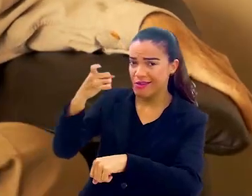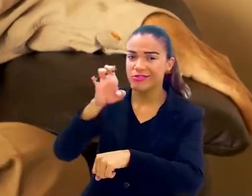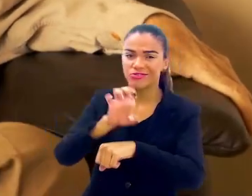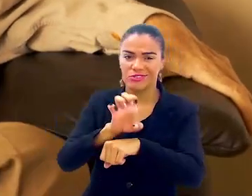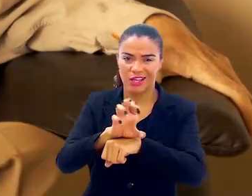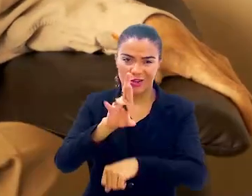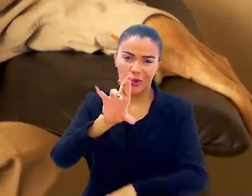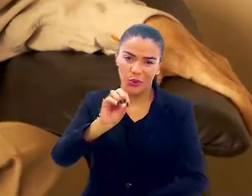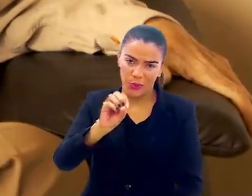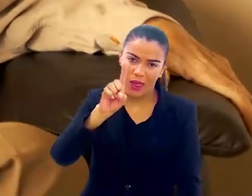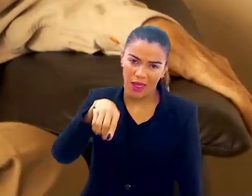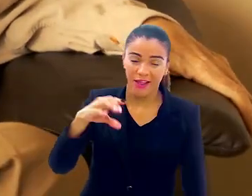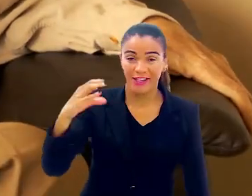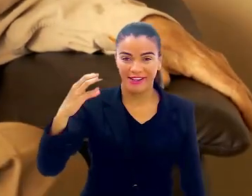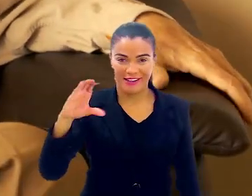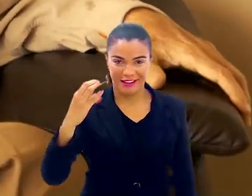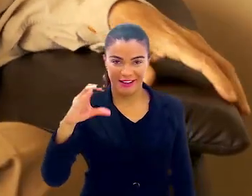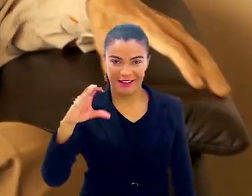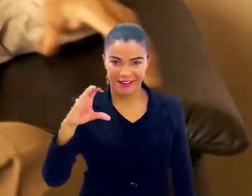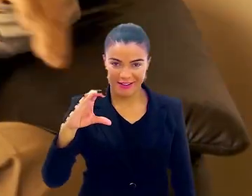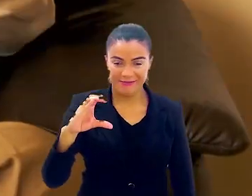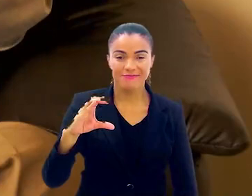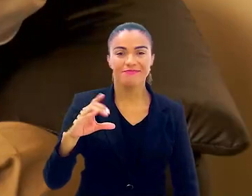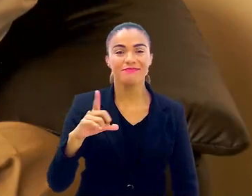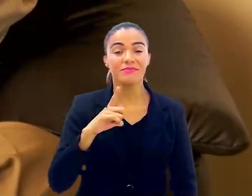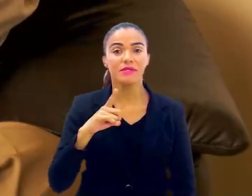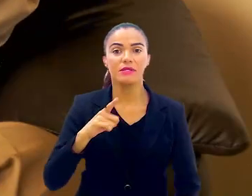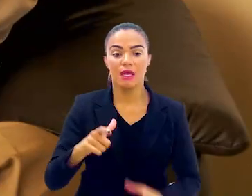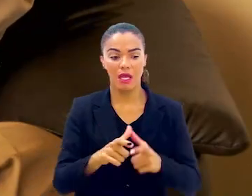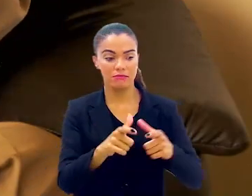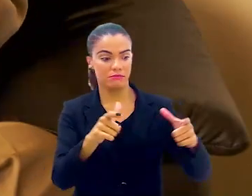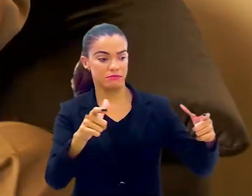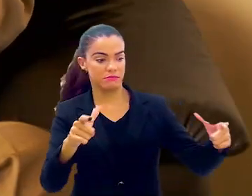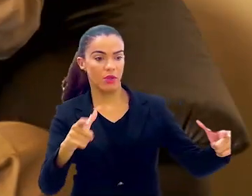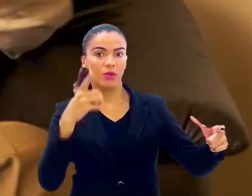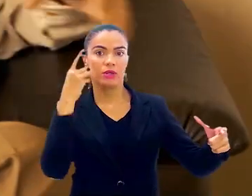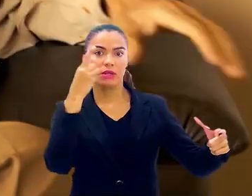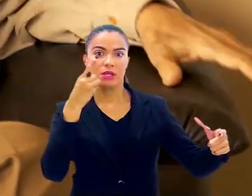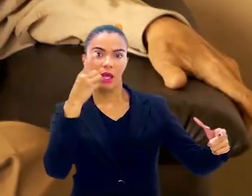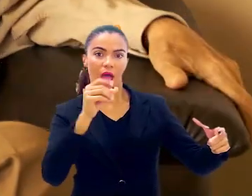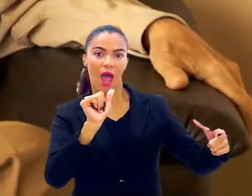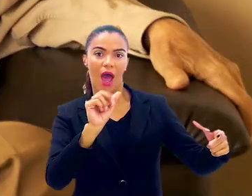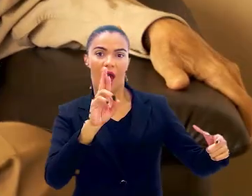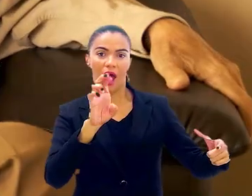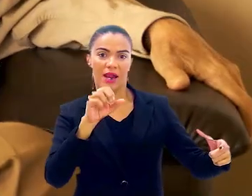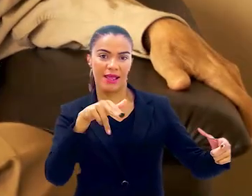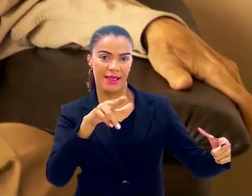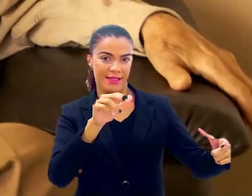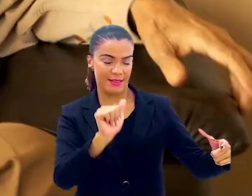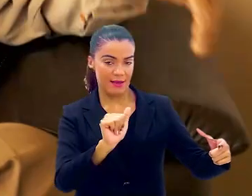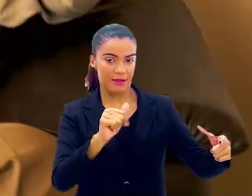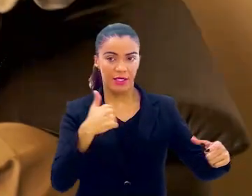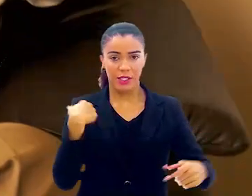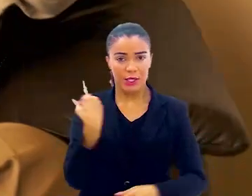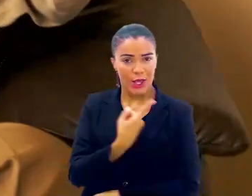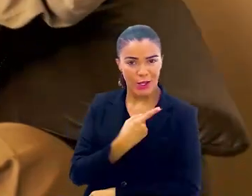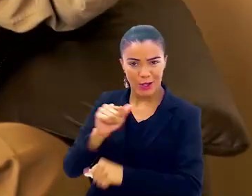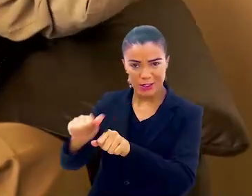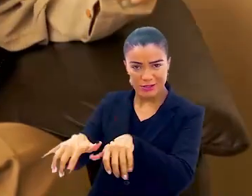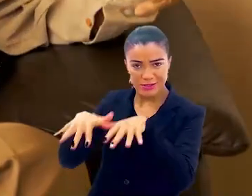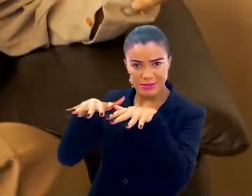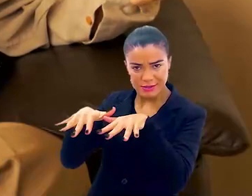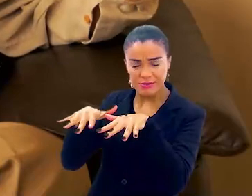Estado do Rio, que era em Niterói, tinha uma predominância maior de deputados da arena. E a